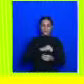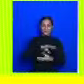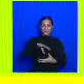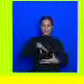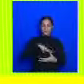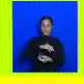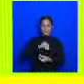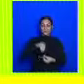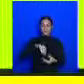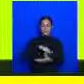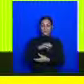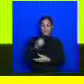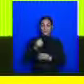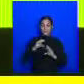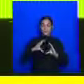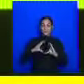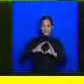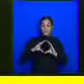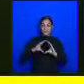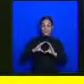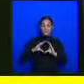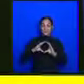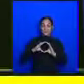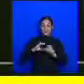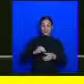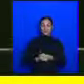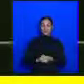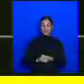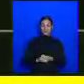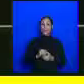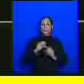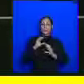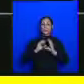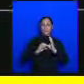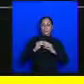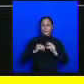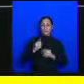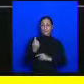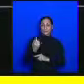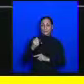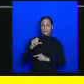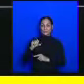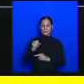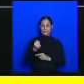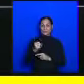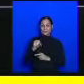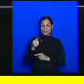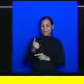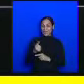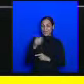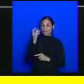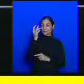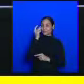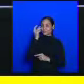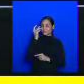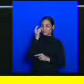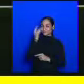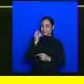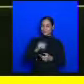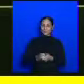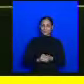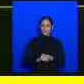embaralhando o globo girando 80 bolas concurso 1986 ao vivo